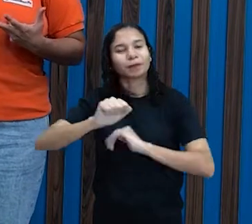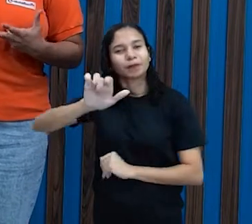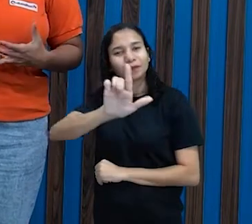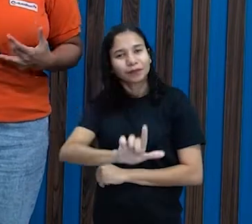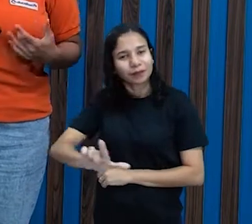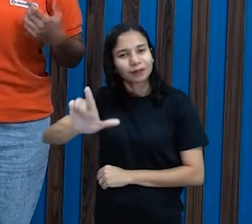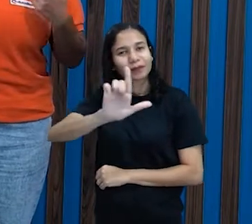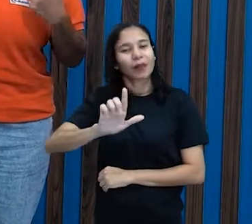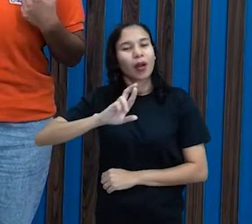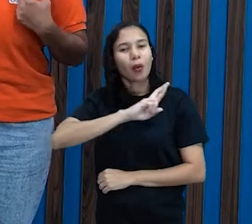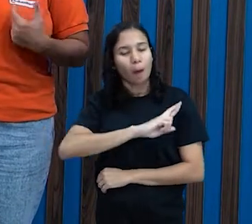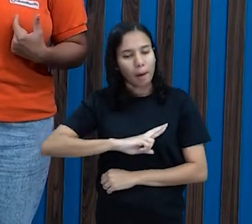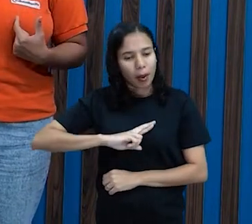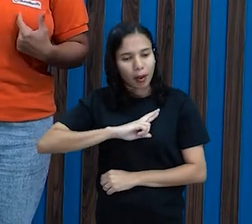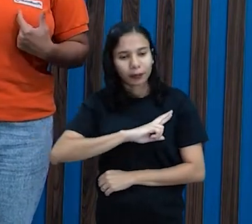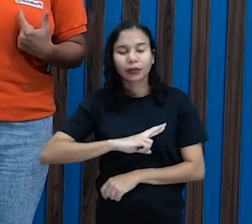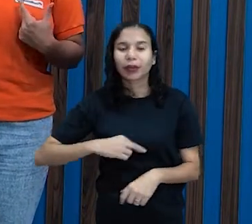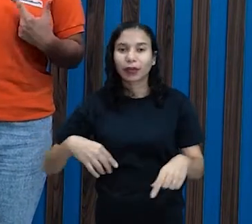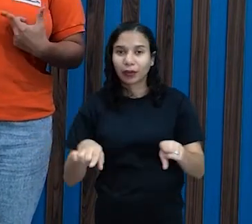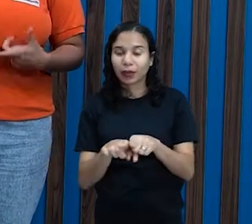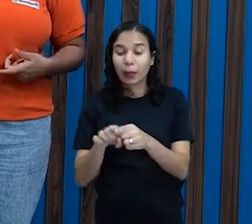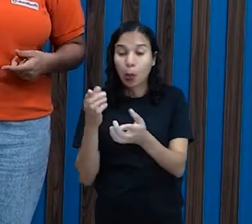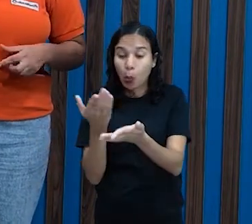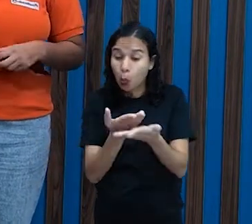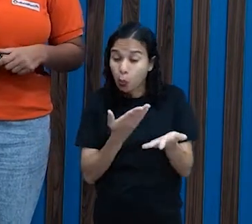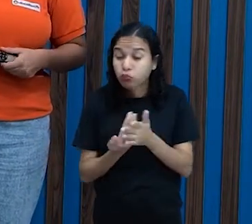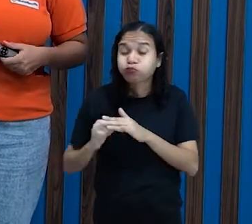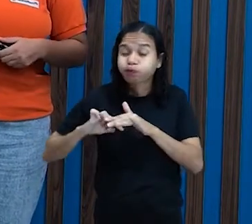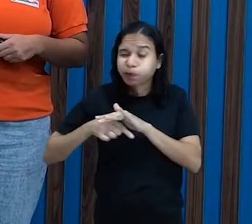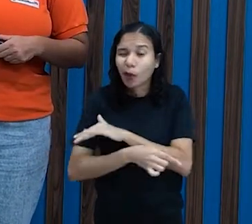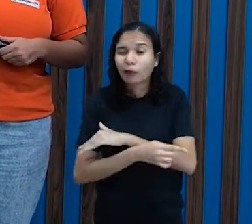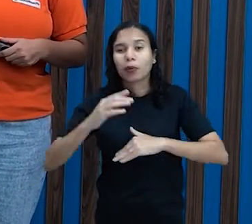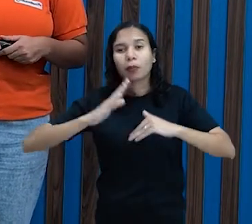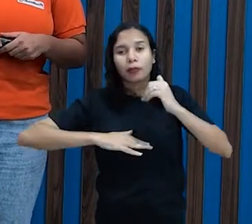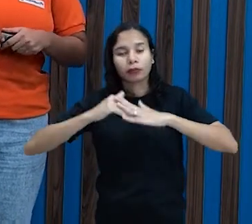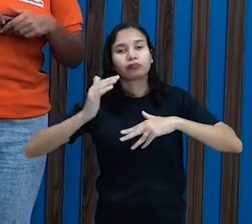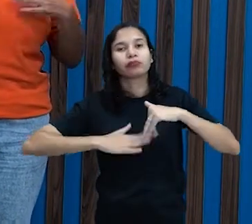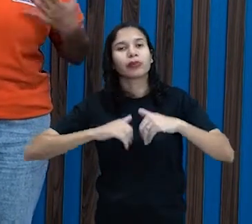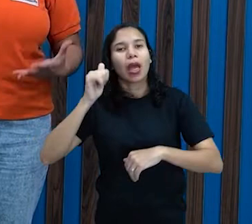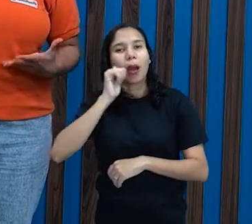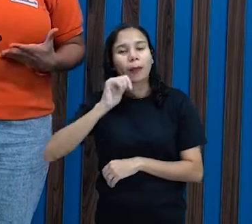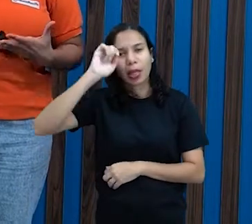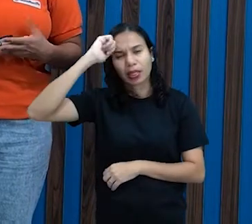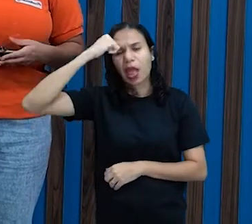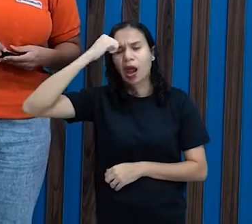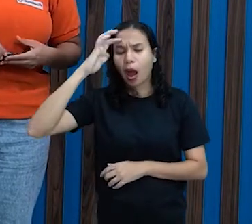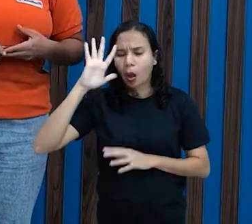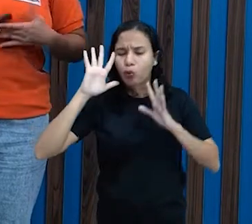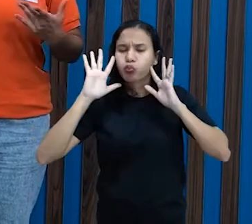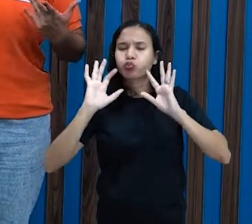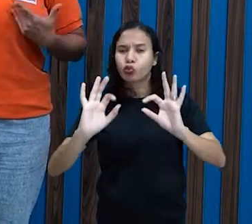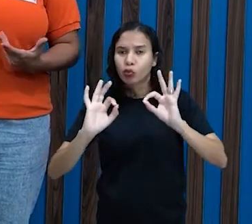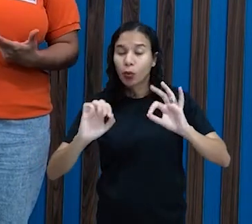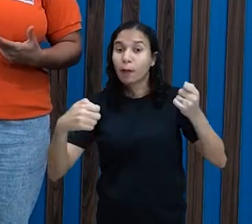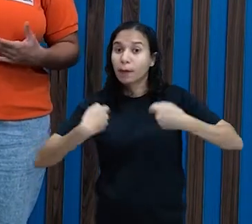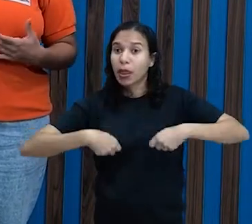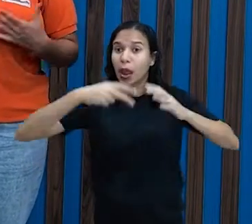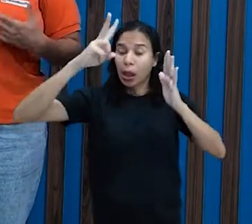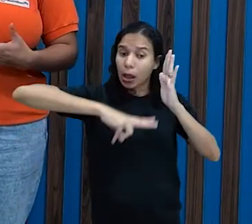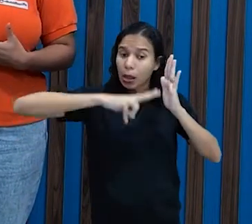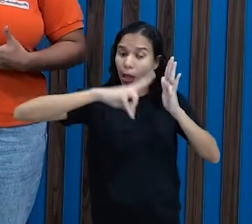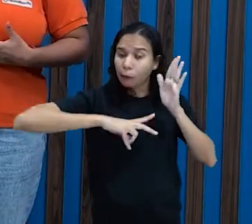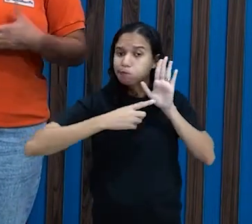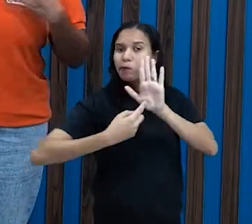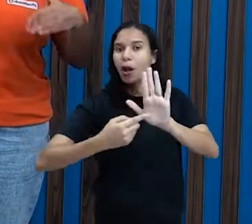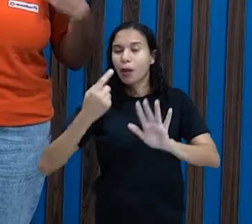literatura, romancista, estudiosa, e é uma mulher negra incrível e que precisa ser lida.